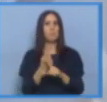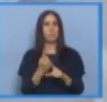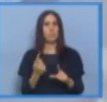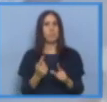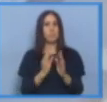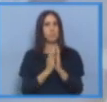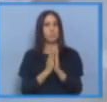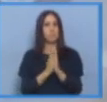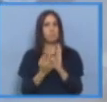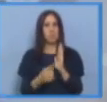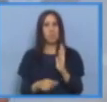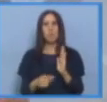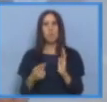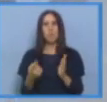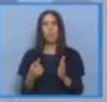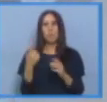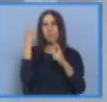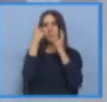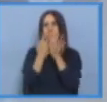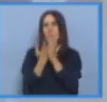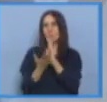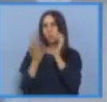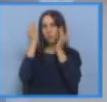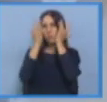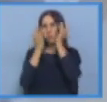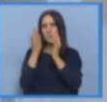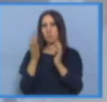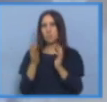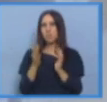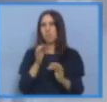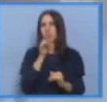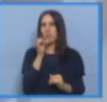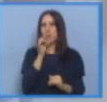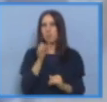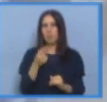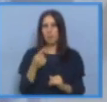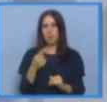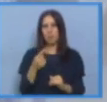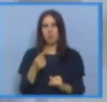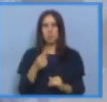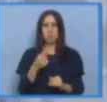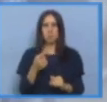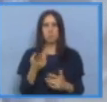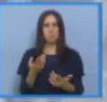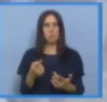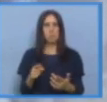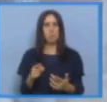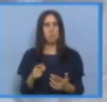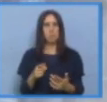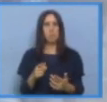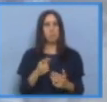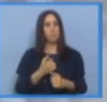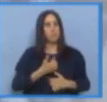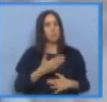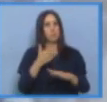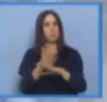dimensão religiosa ou de uma corrente de pensamento ou filosófica normalmente é separada do exercício de uma